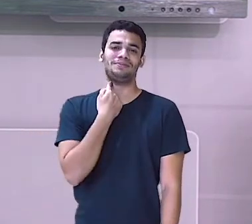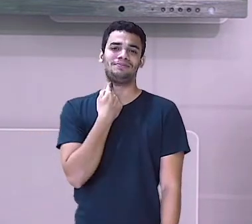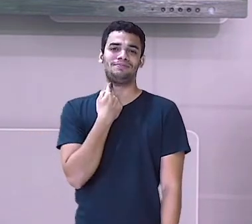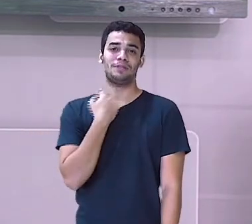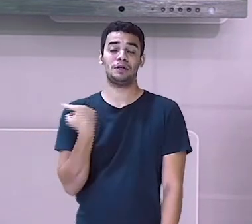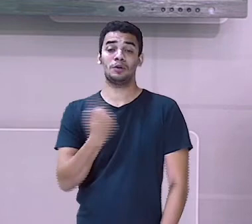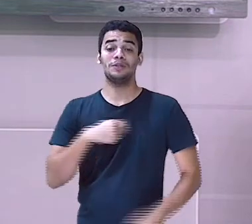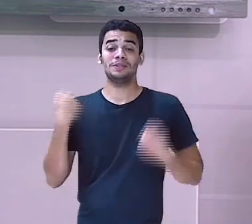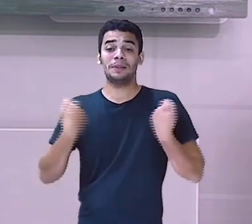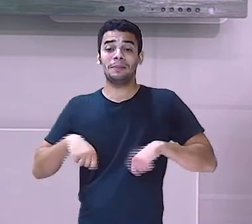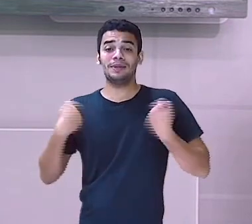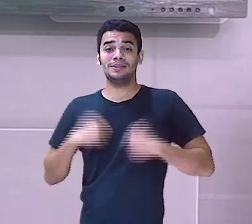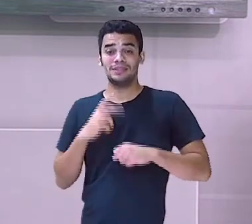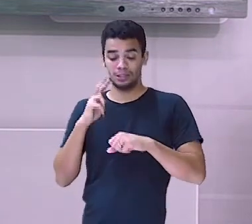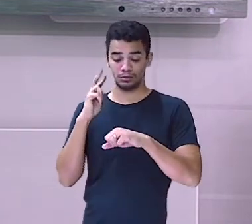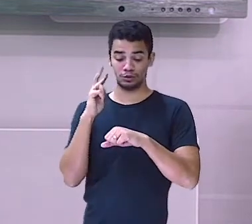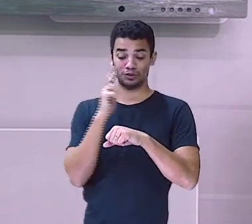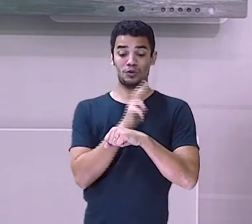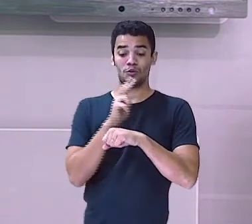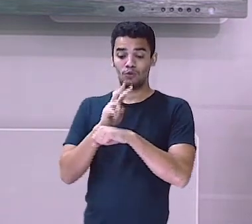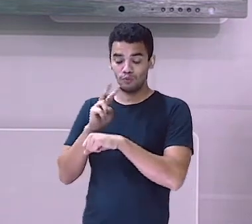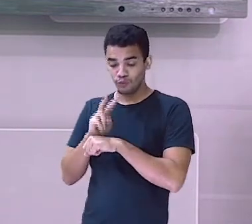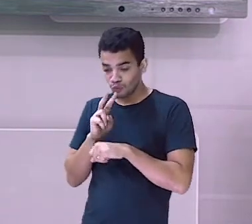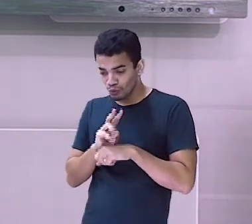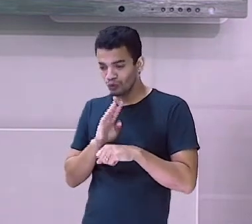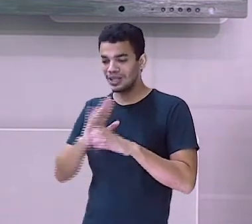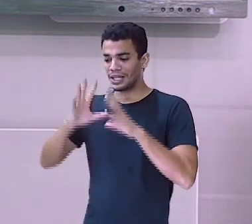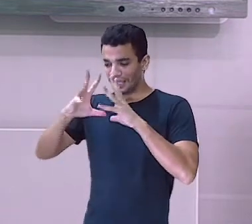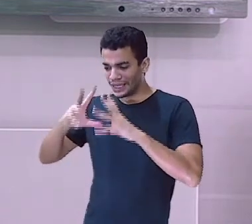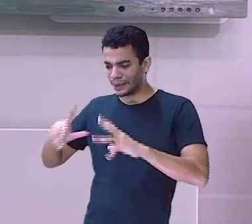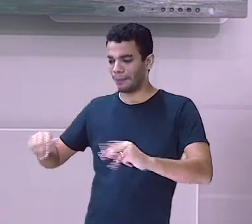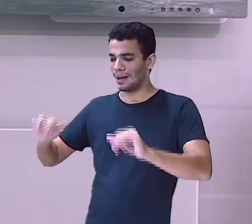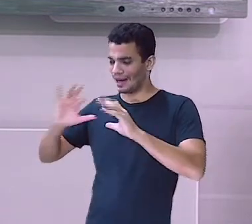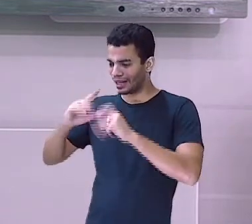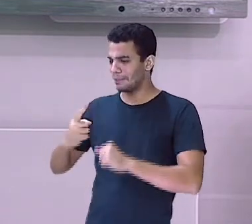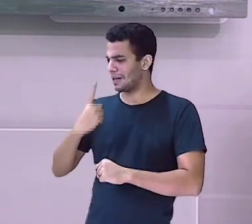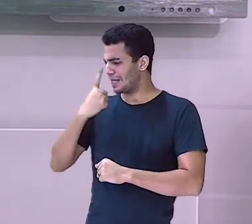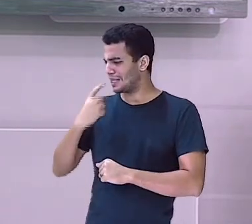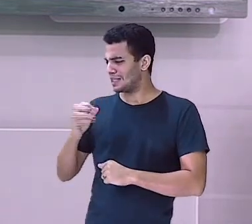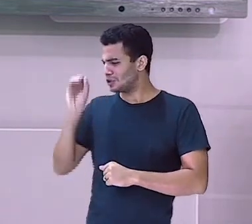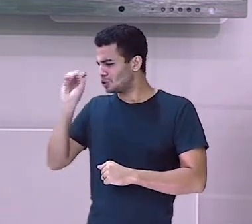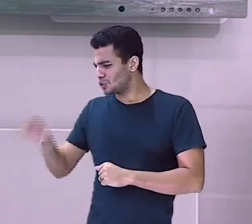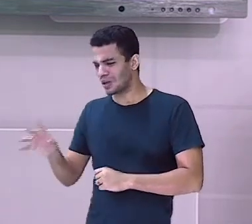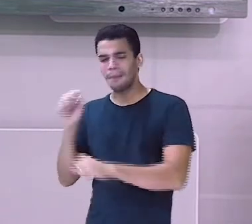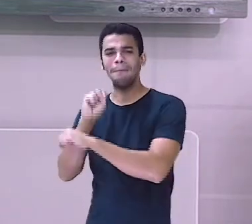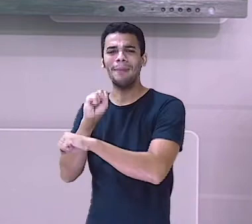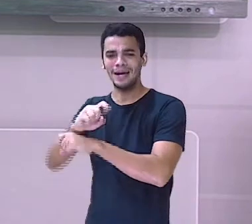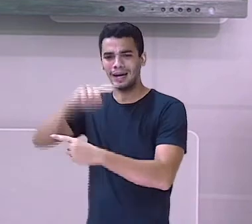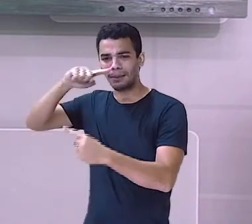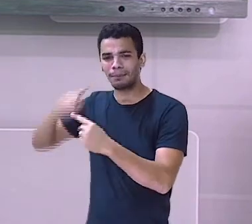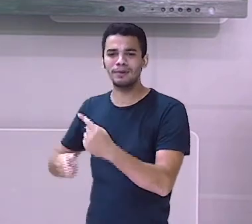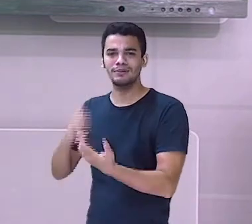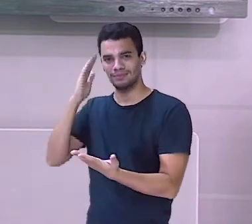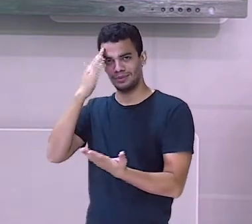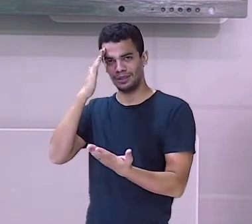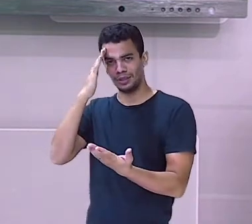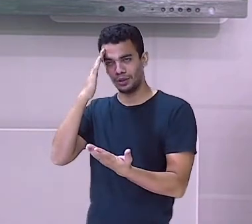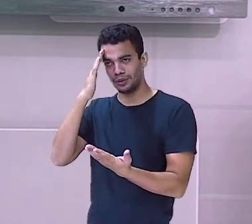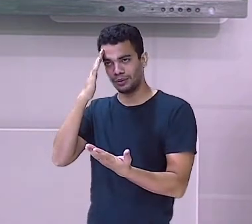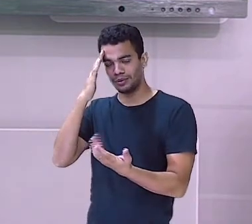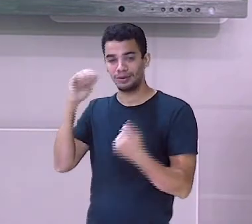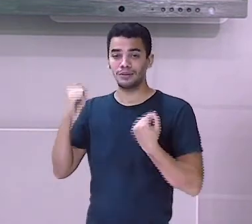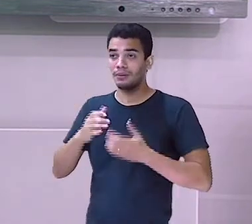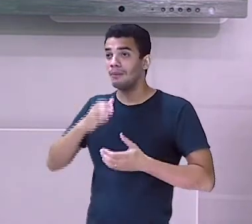da água para que ela se torne potável e que a gente possa usar essa água para beber ou para aguar ou para dar